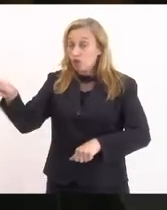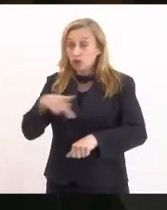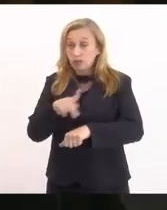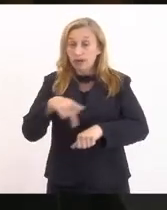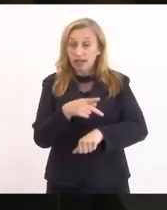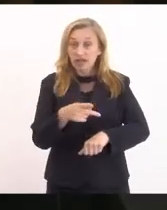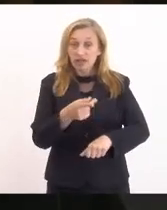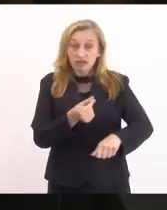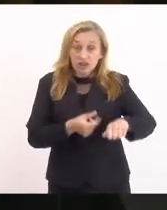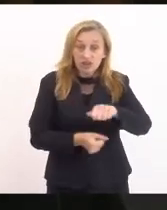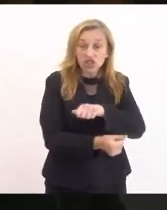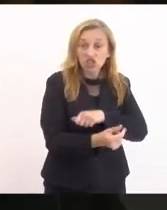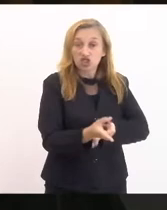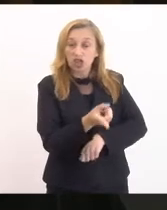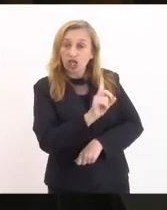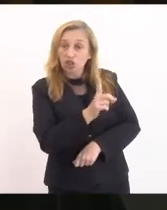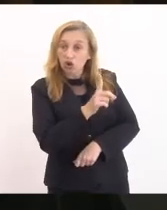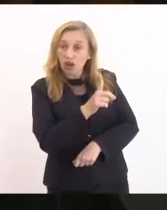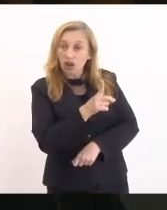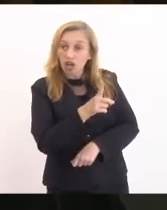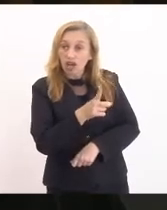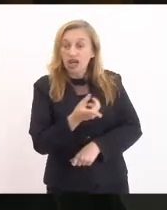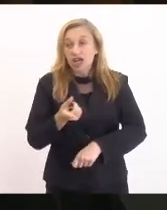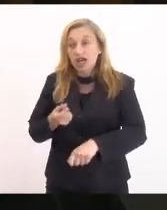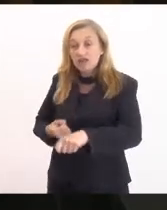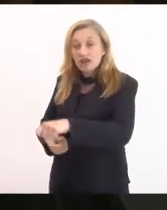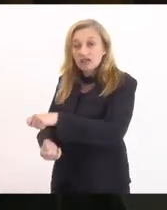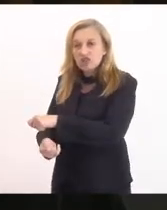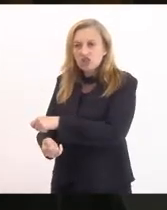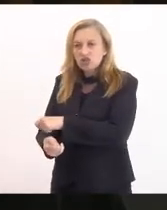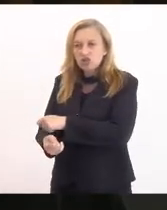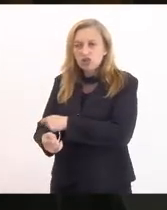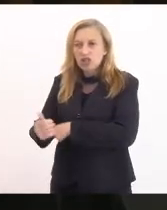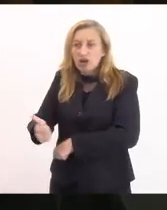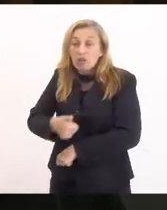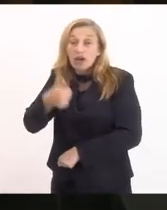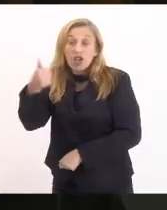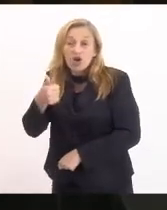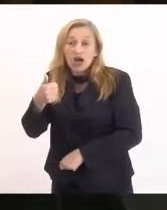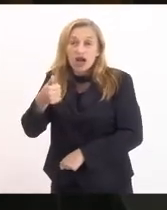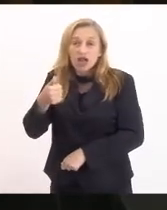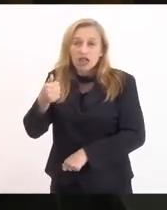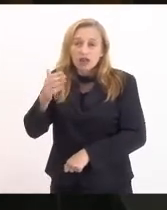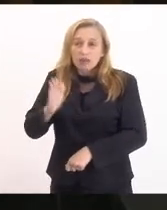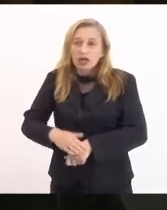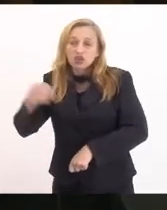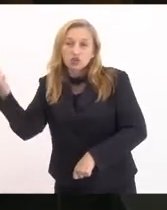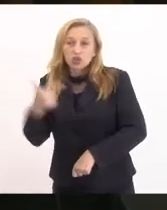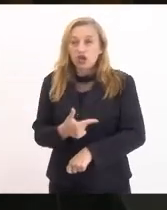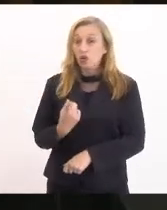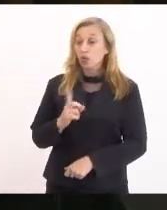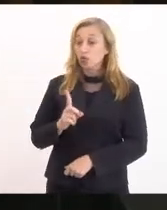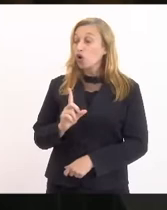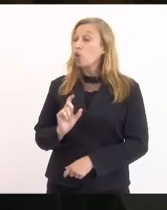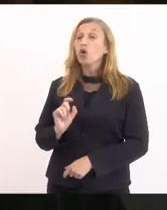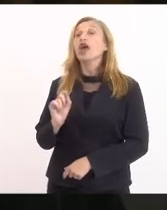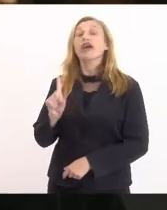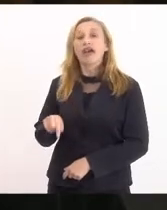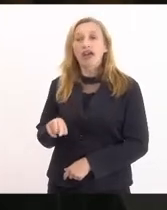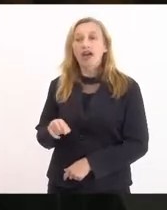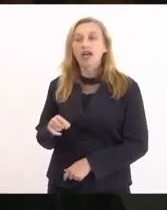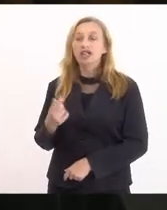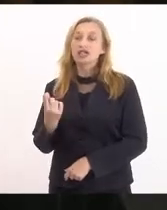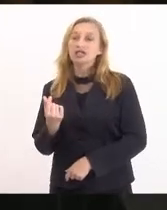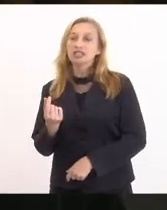investir em dólar, ele vai investir naquilo que rende mais ao que o dólar. O que é que rende mais que o dólar? Taxa